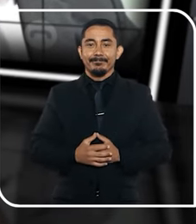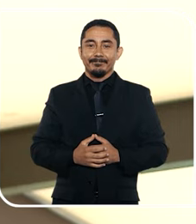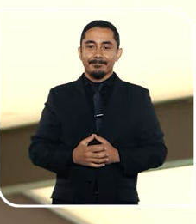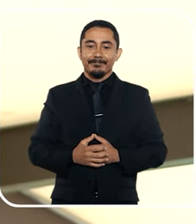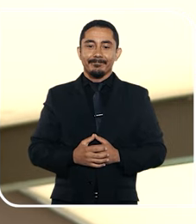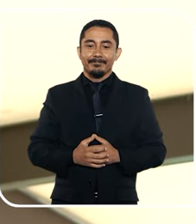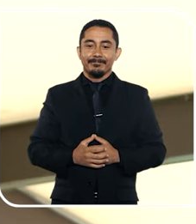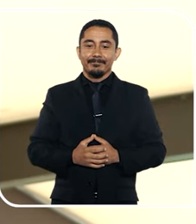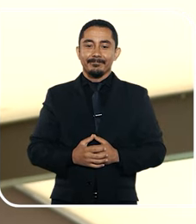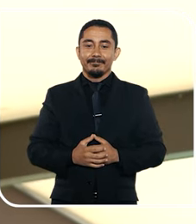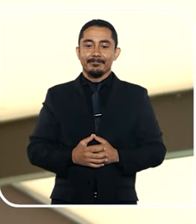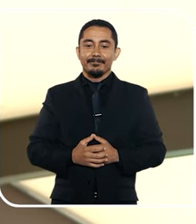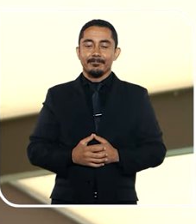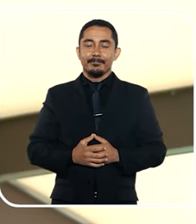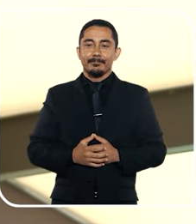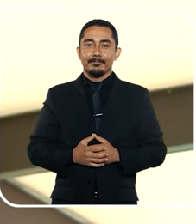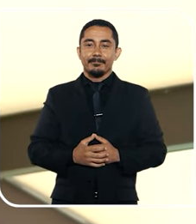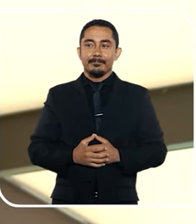disposição.